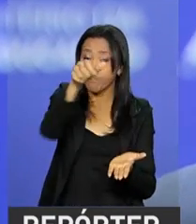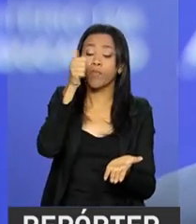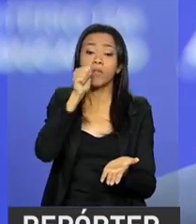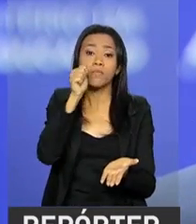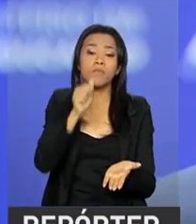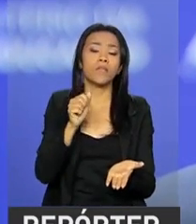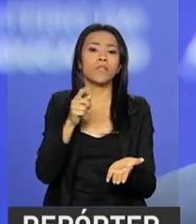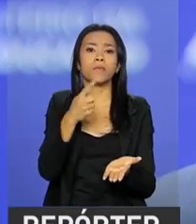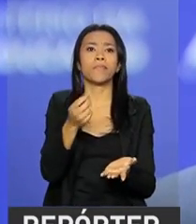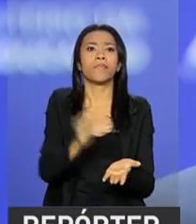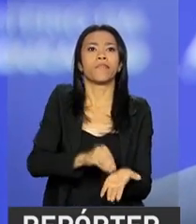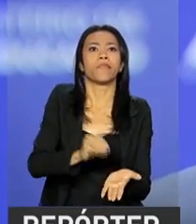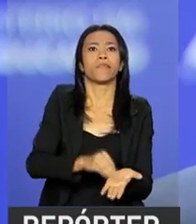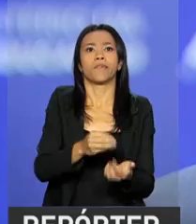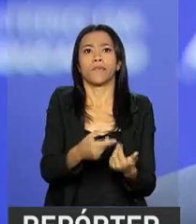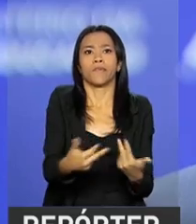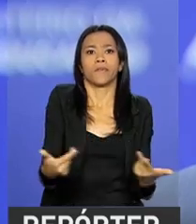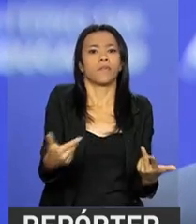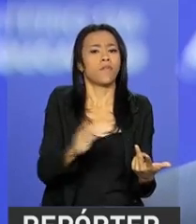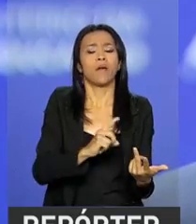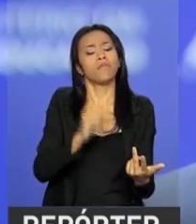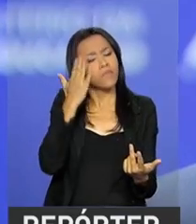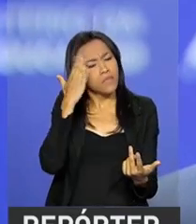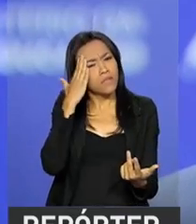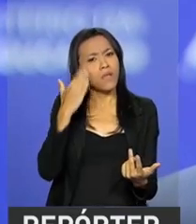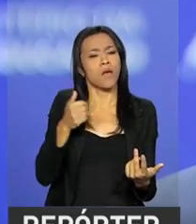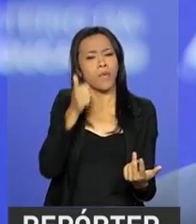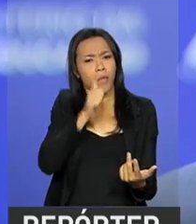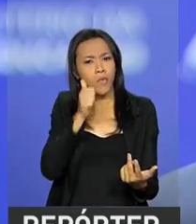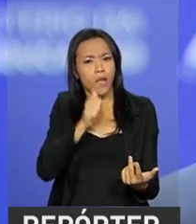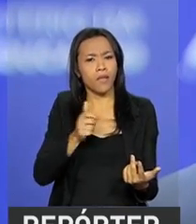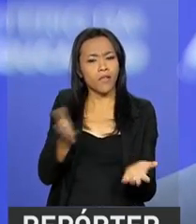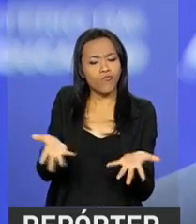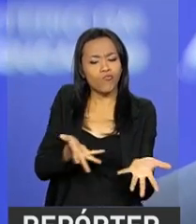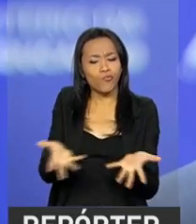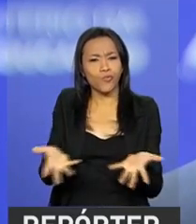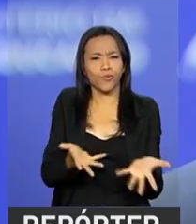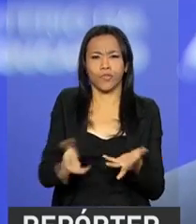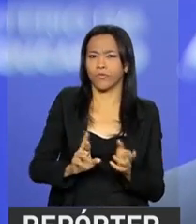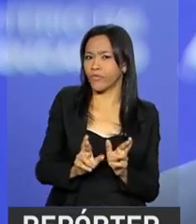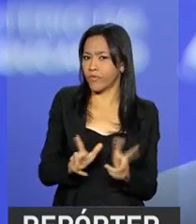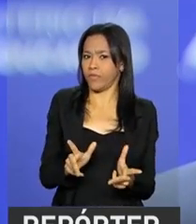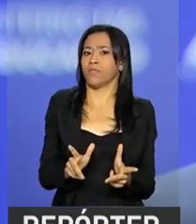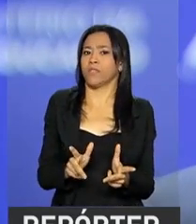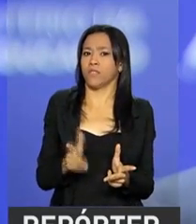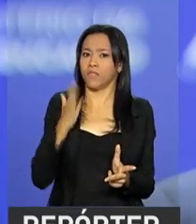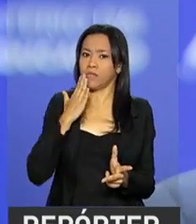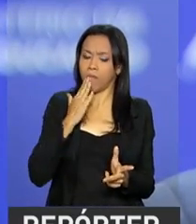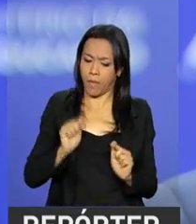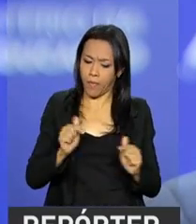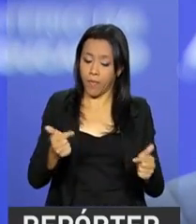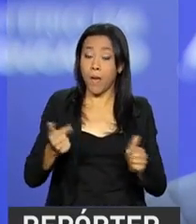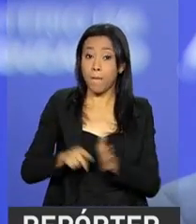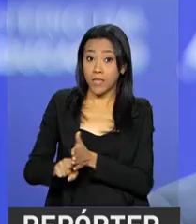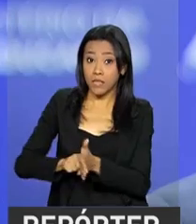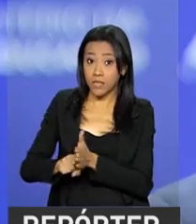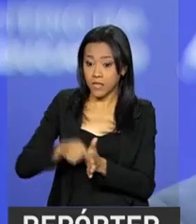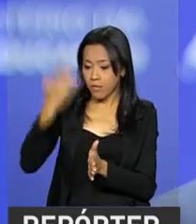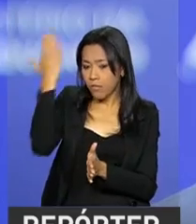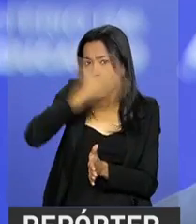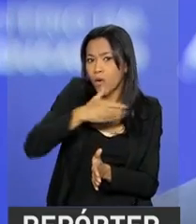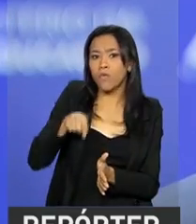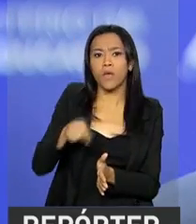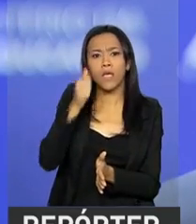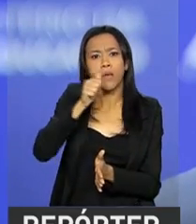uma necessidade mas porque a gente sabe que a mulher ela tem um jeito diferente de tocar alguns números demonstram que a mulher ela tem uma